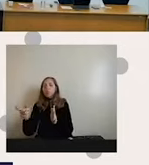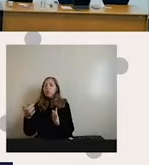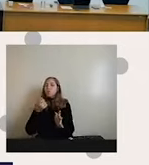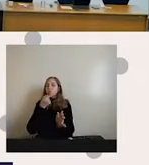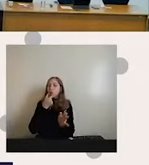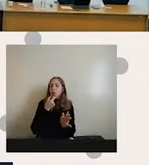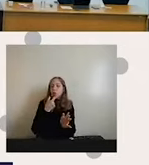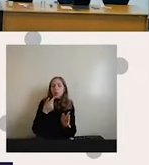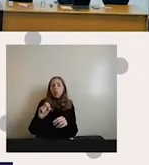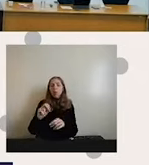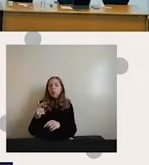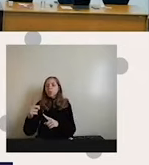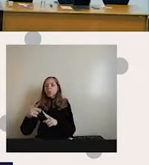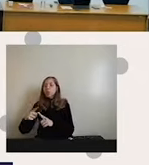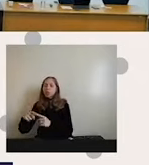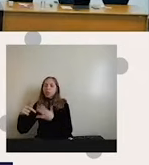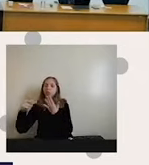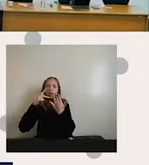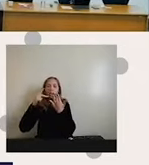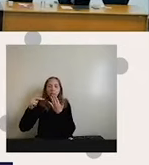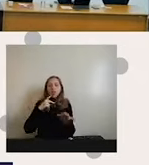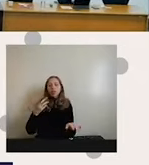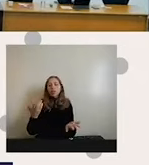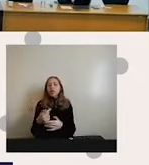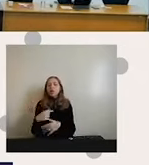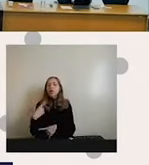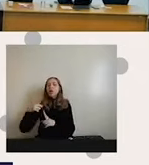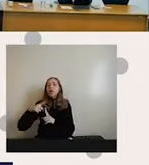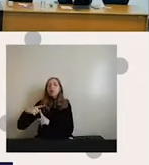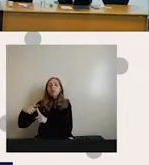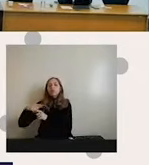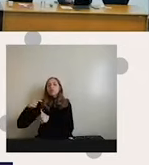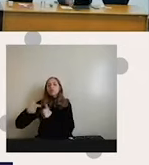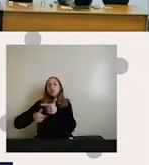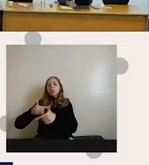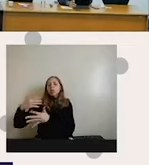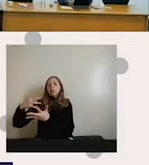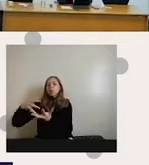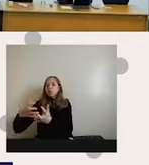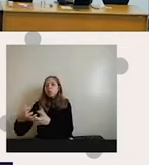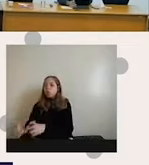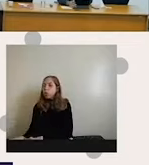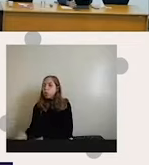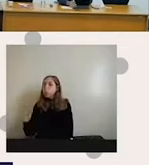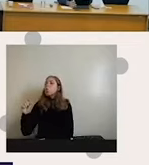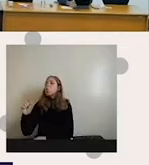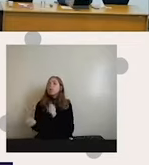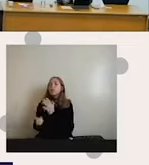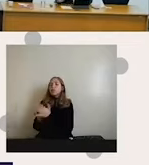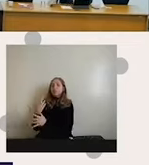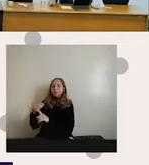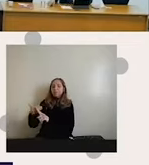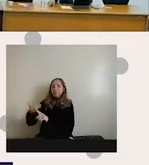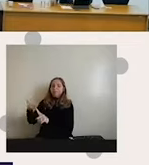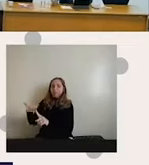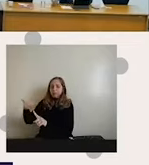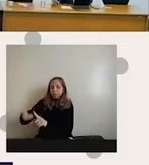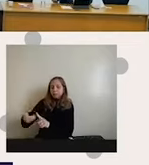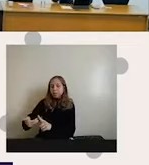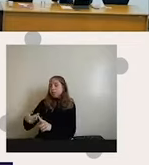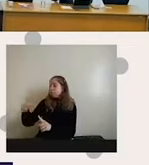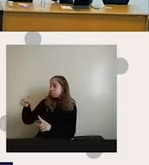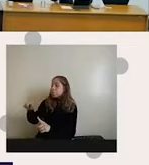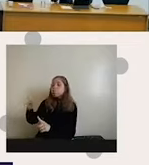desandar essa condição, por exemplo, né? Então é isso que a gente tenta entender, pelo menos, né, no meu caso, nas perícias